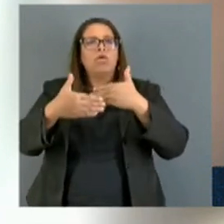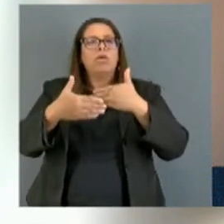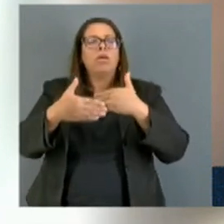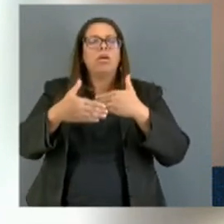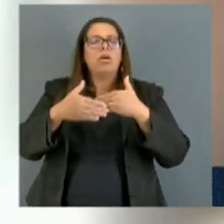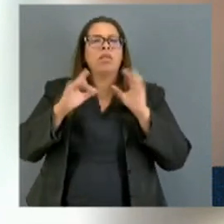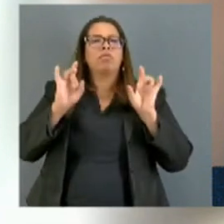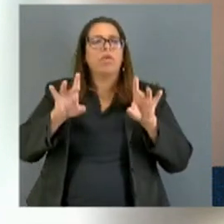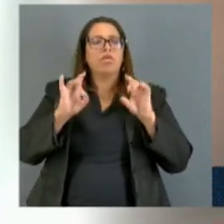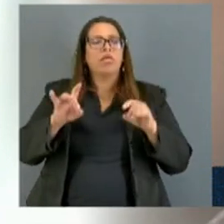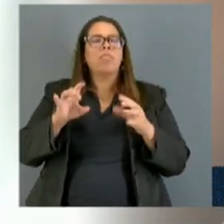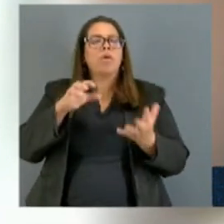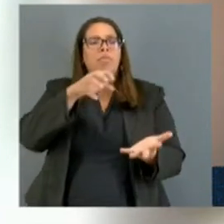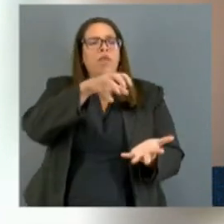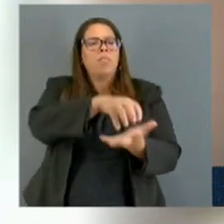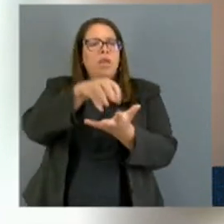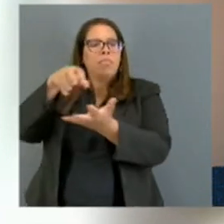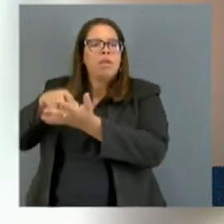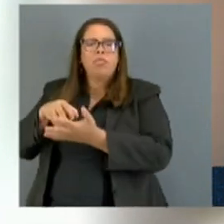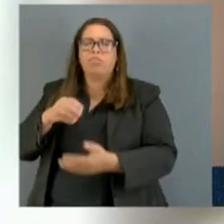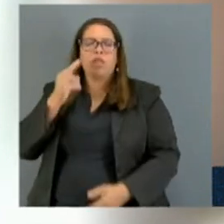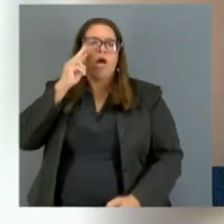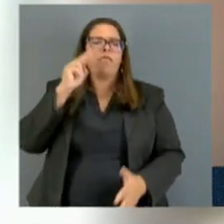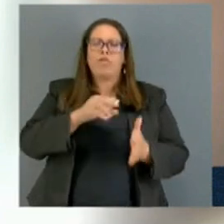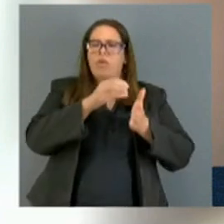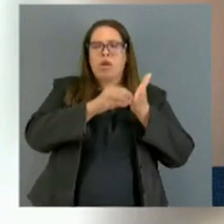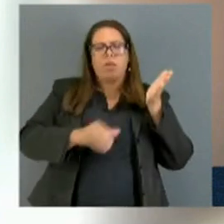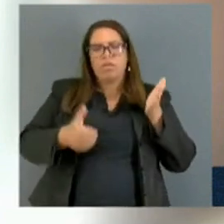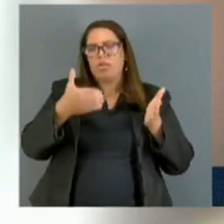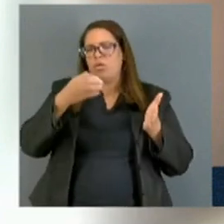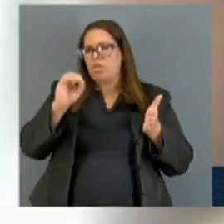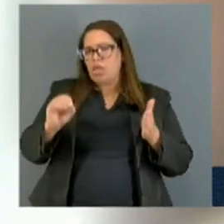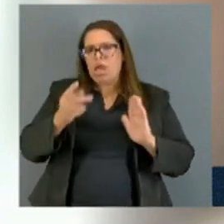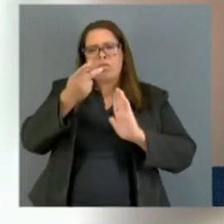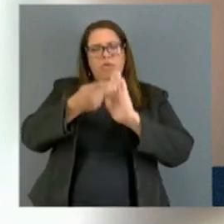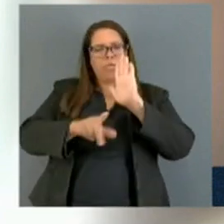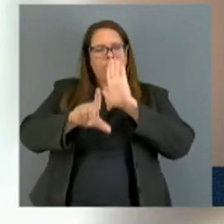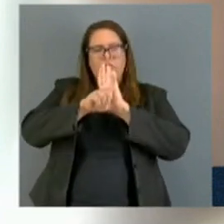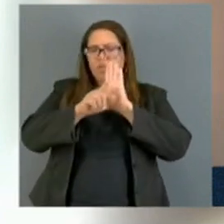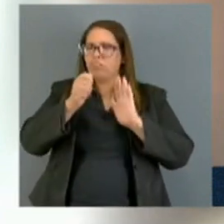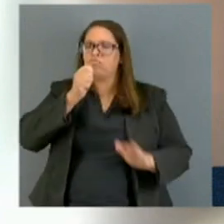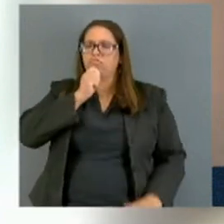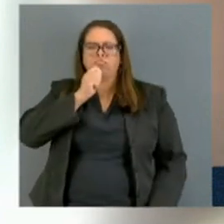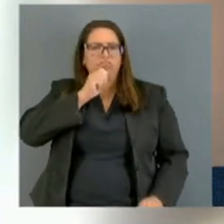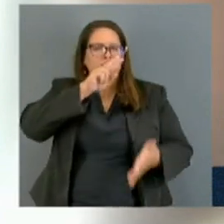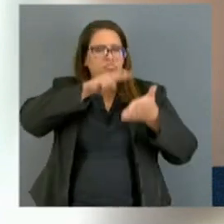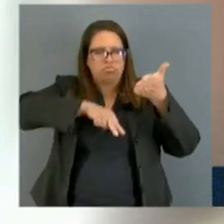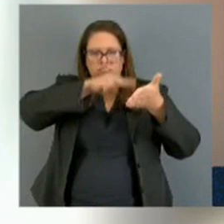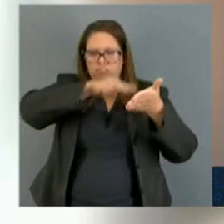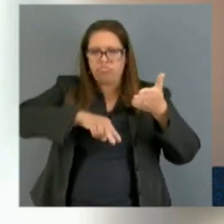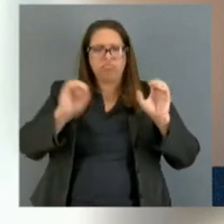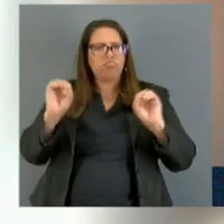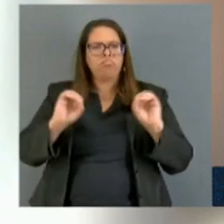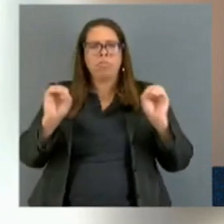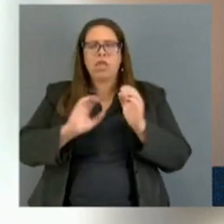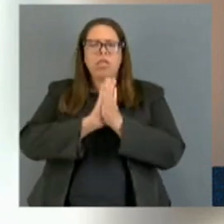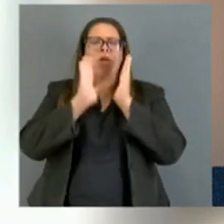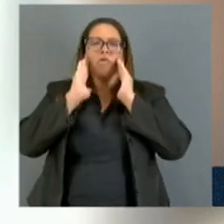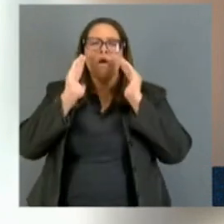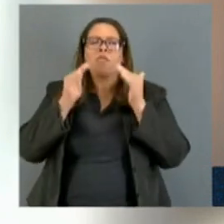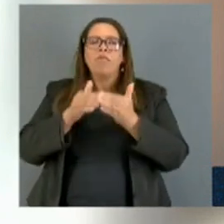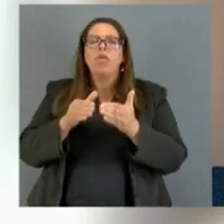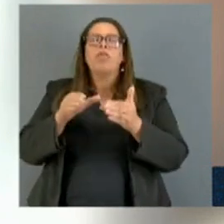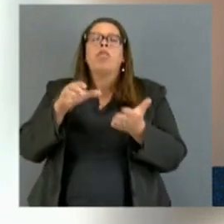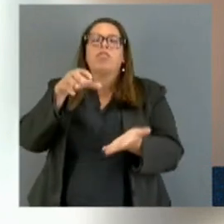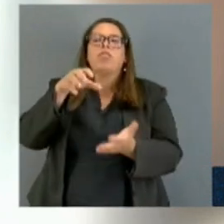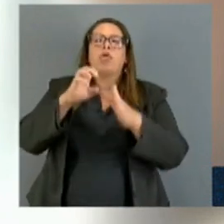de startups, certamente não olhou o capítulo 10, seção 5 do projeto de lei, que trata especificamente de incentivo a microempresas, empresas de pequeno